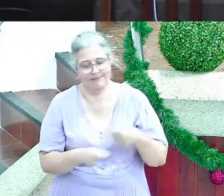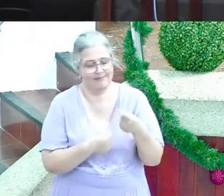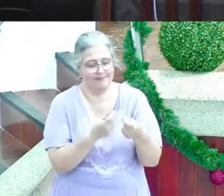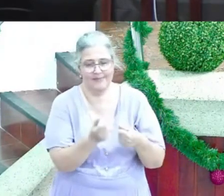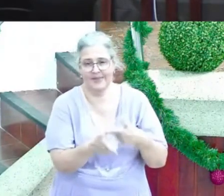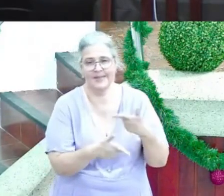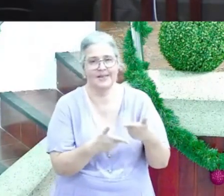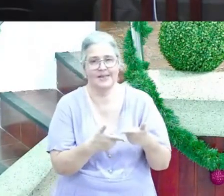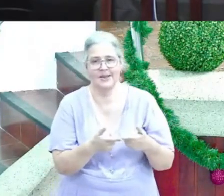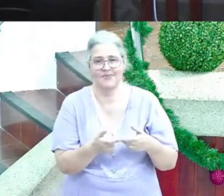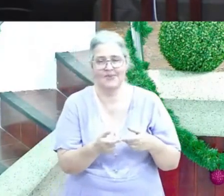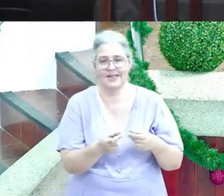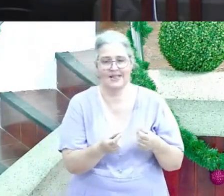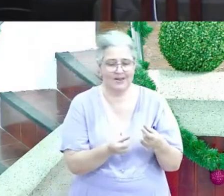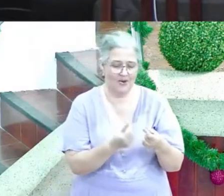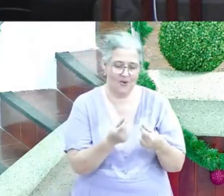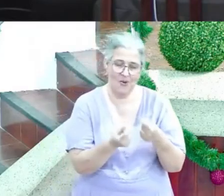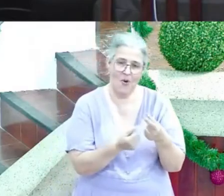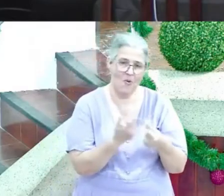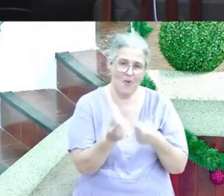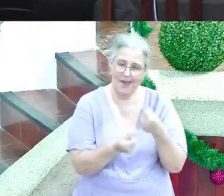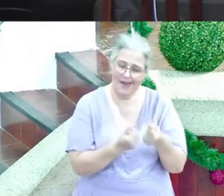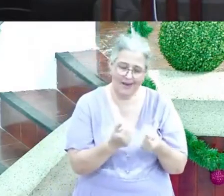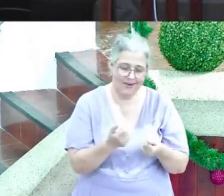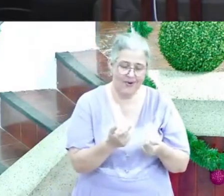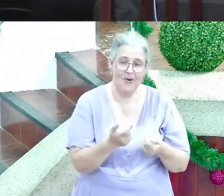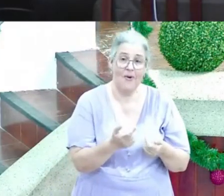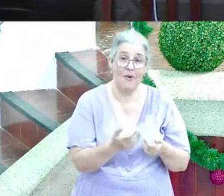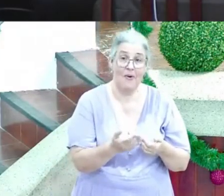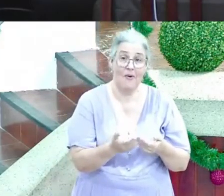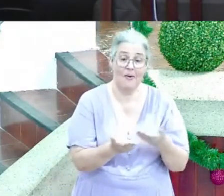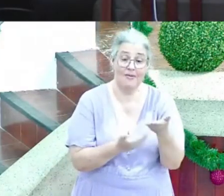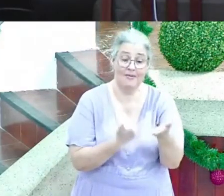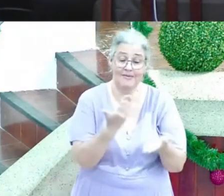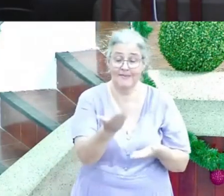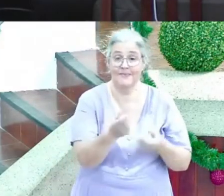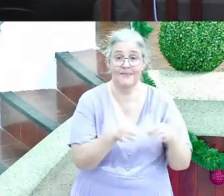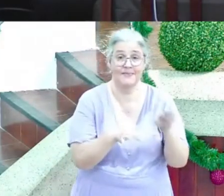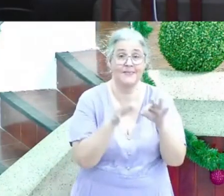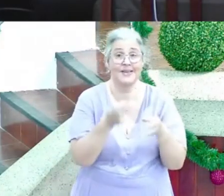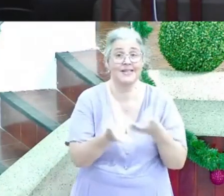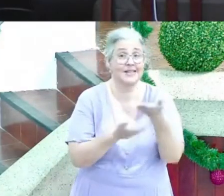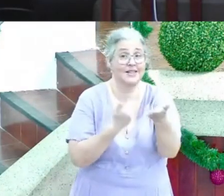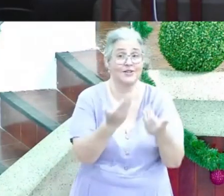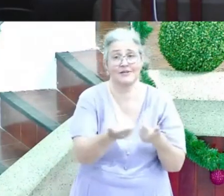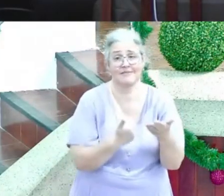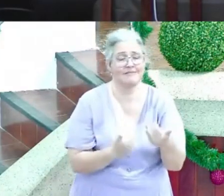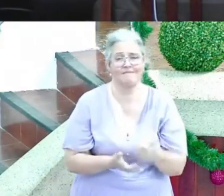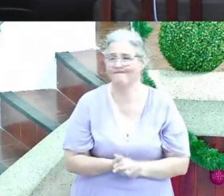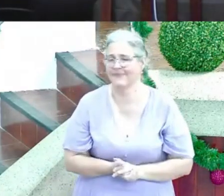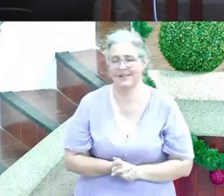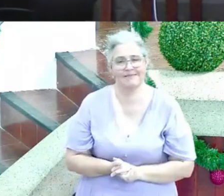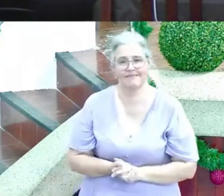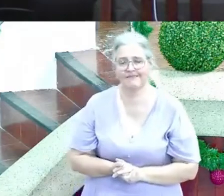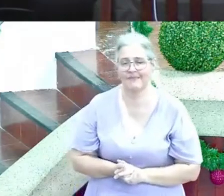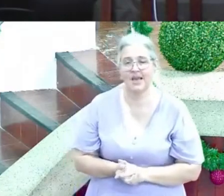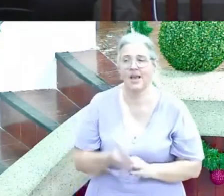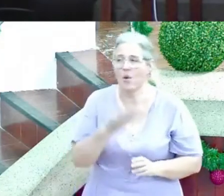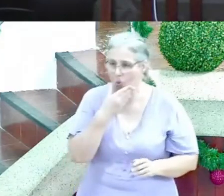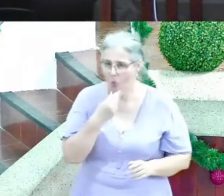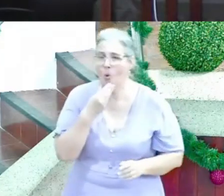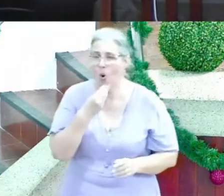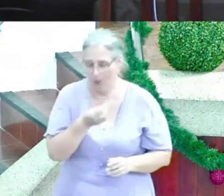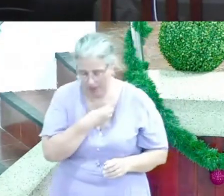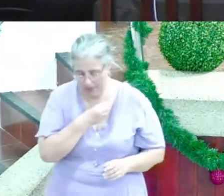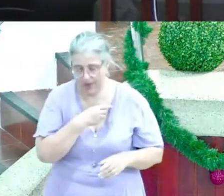O Natal fala de um Salvador e de pecadores que precisam de salvação. O Natal nos